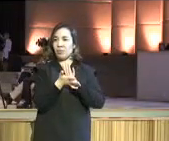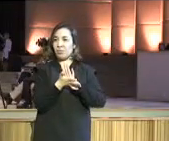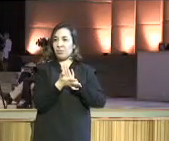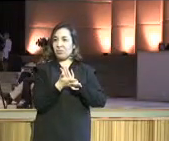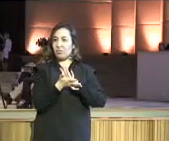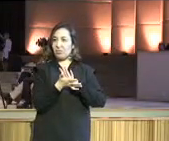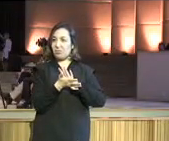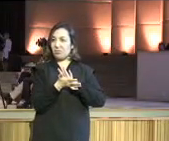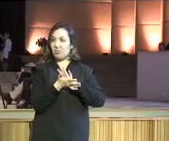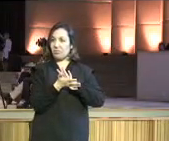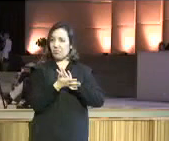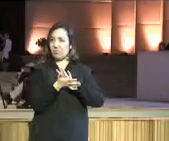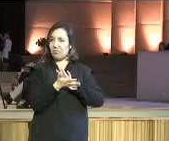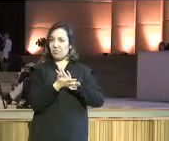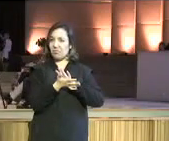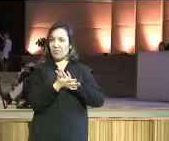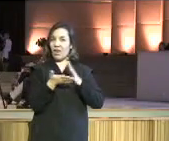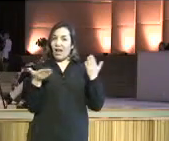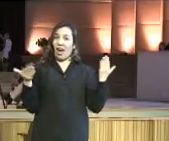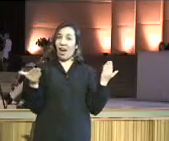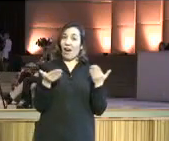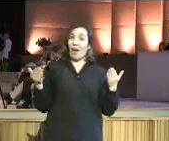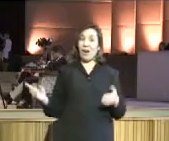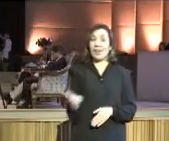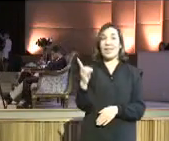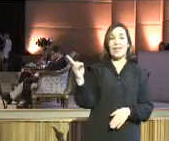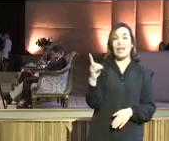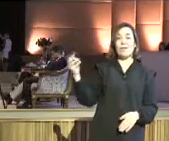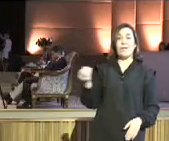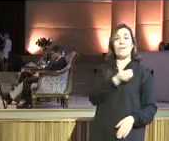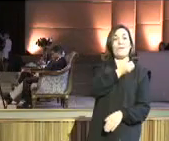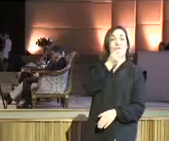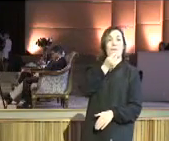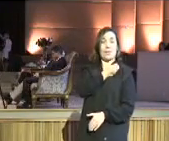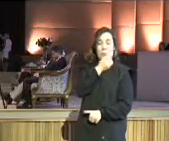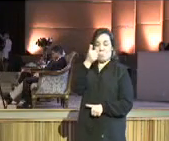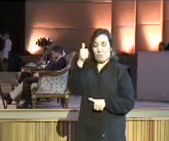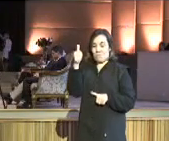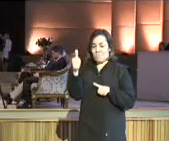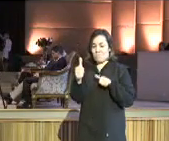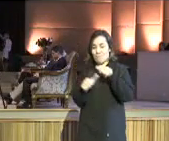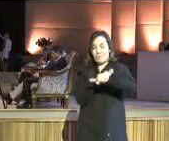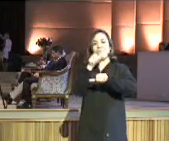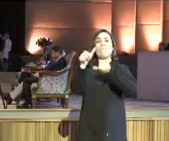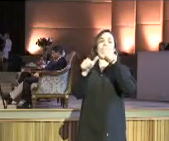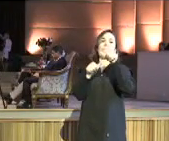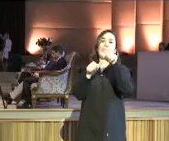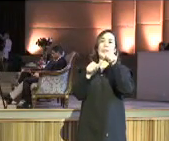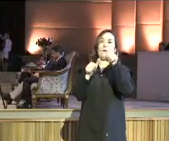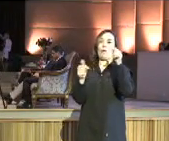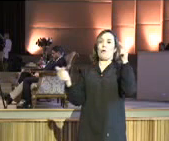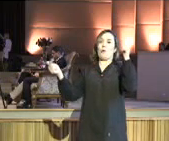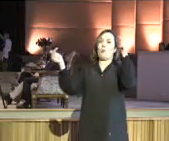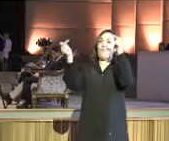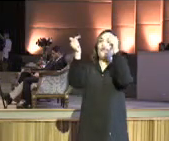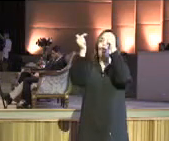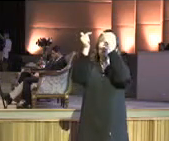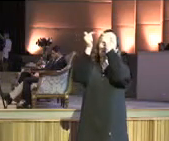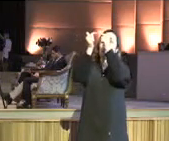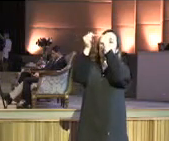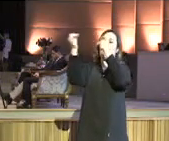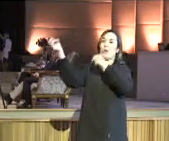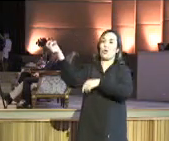E aí ele coloca a vida dele em uma nova perspectiva, e ele descobriu que a